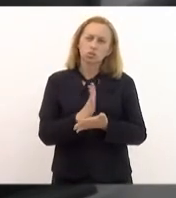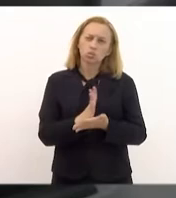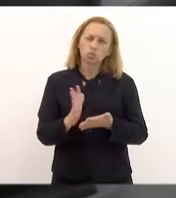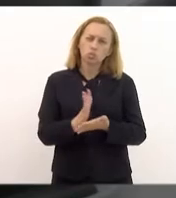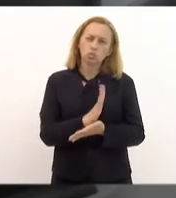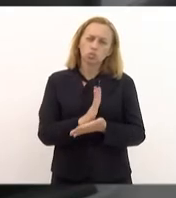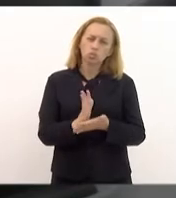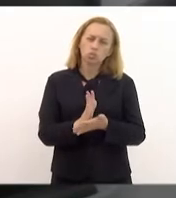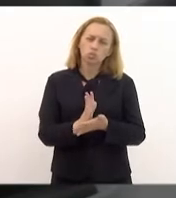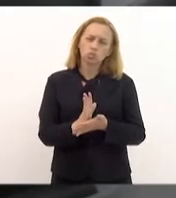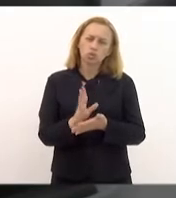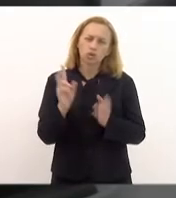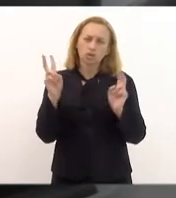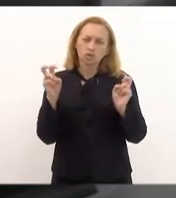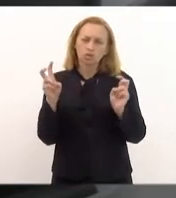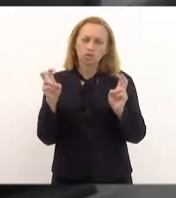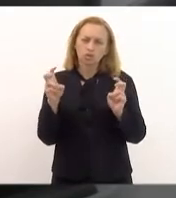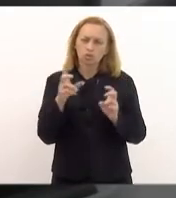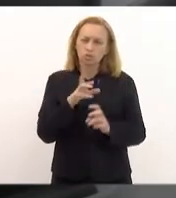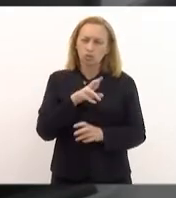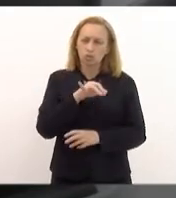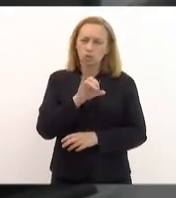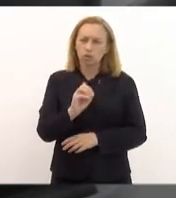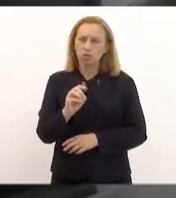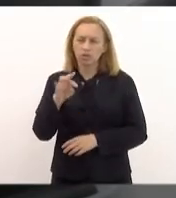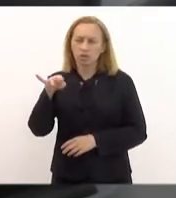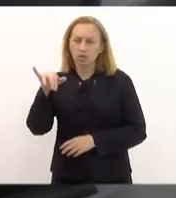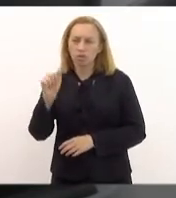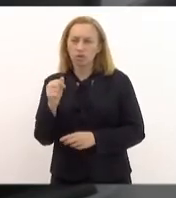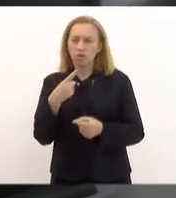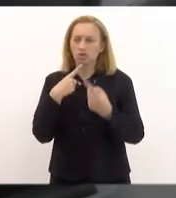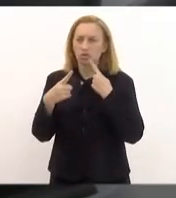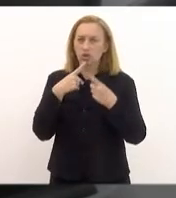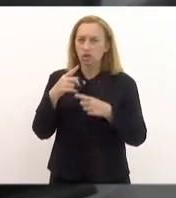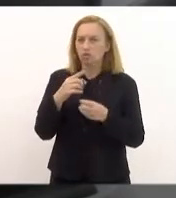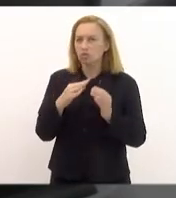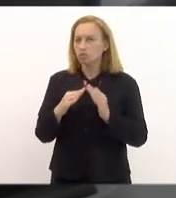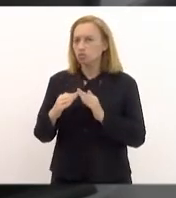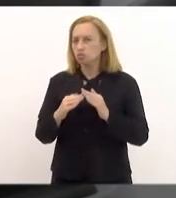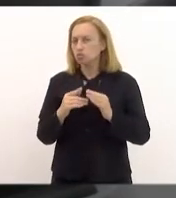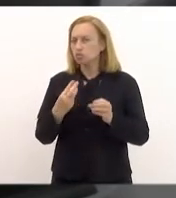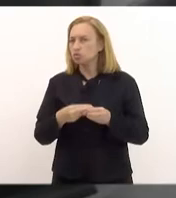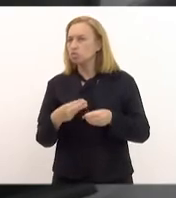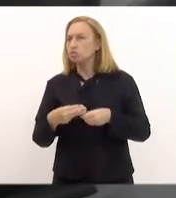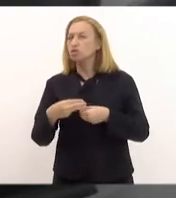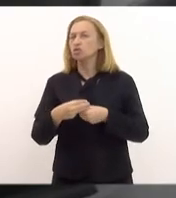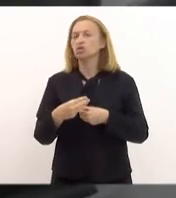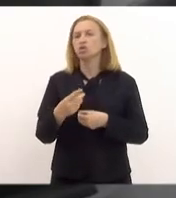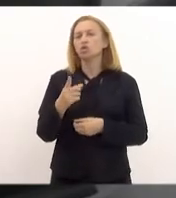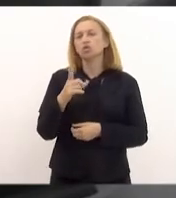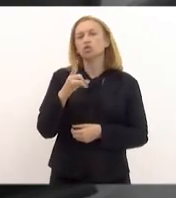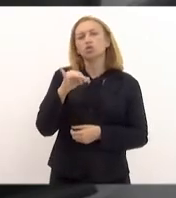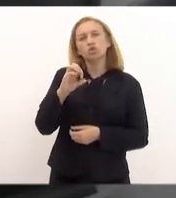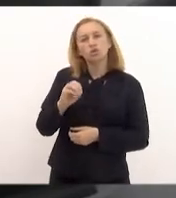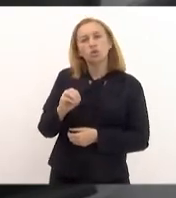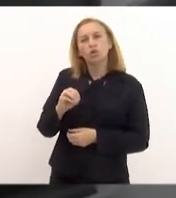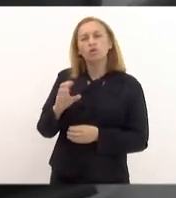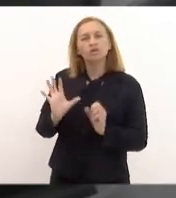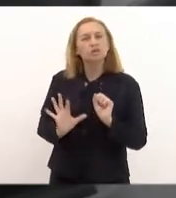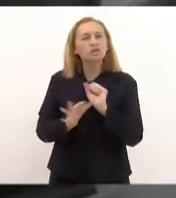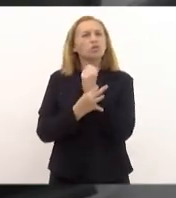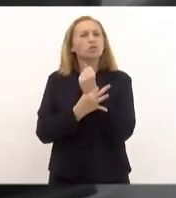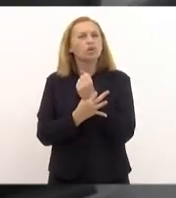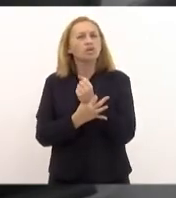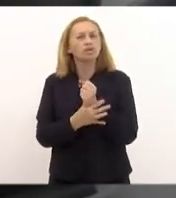Rio Metrópole para dialogar com os municípios sobre a questão relacionada à ocupação do uso do solo no entorno do arco, questão de segurança? Tem